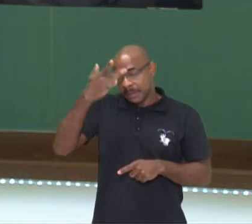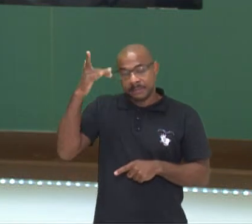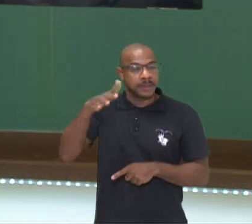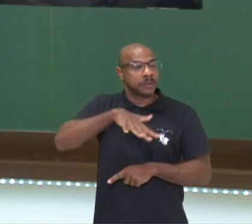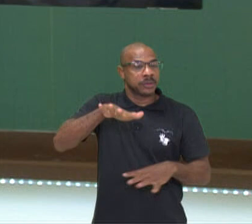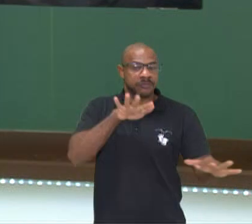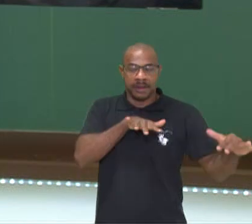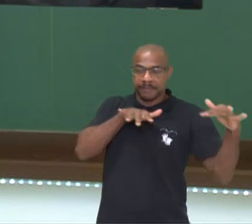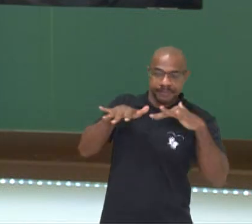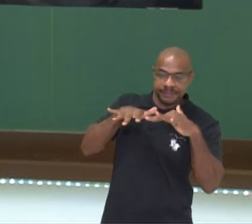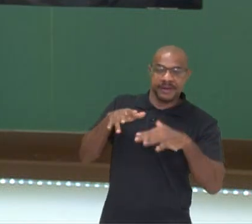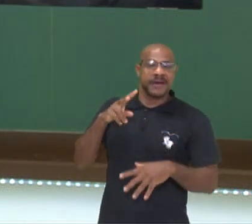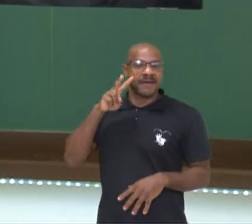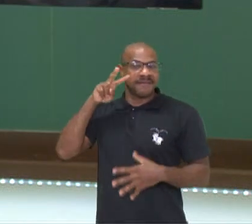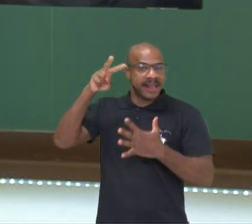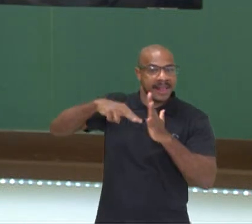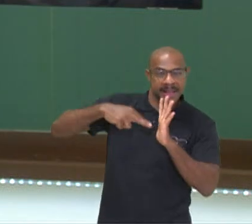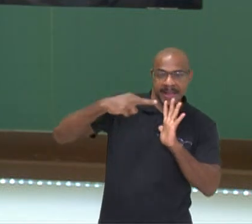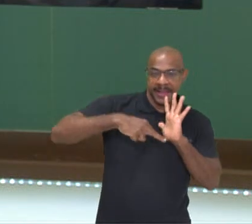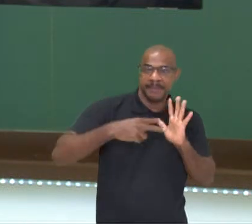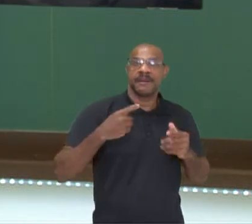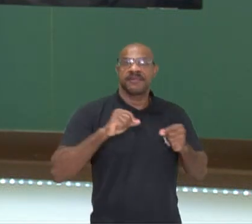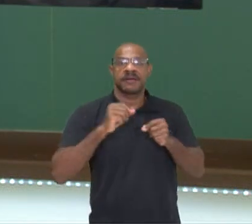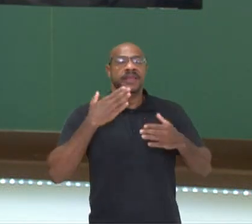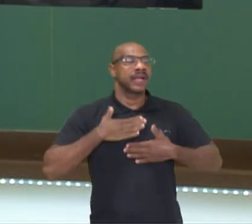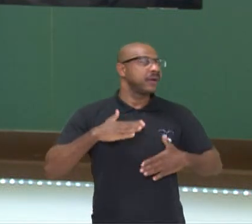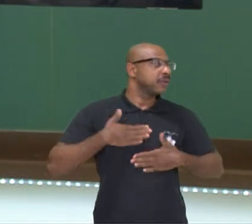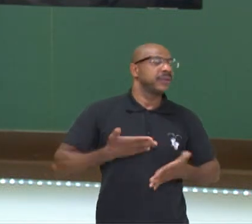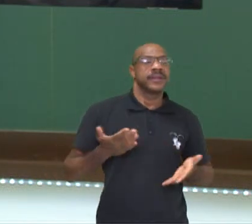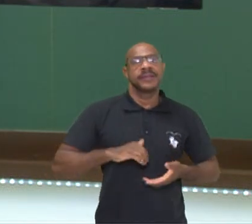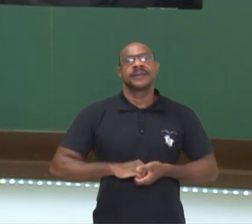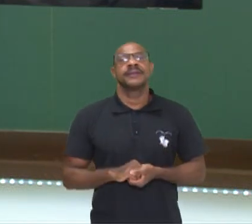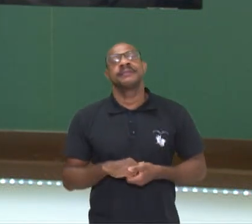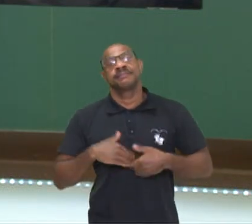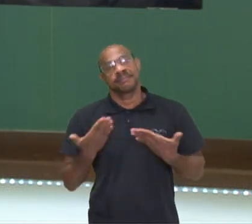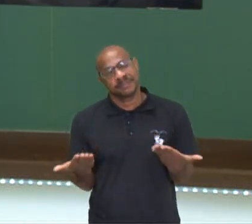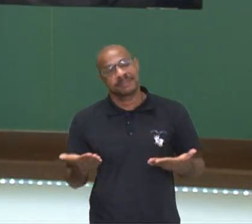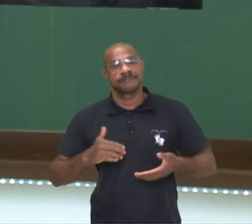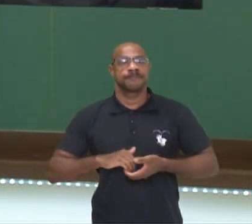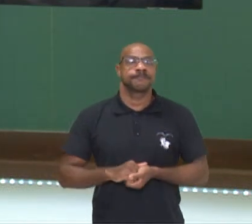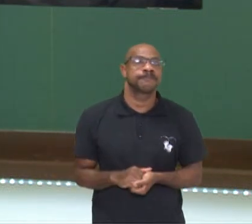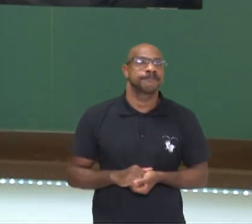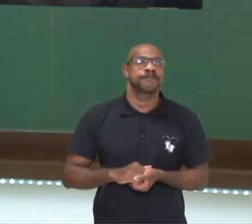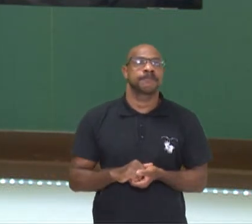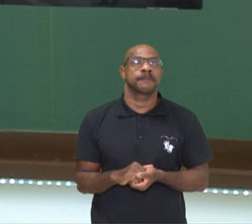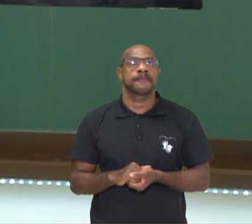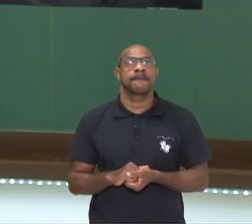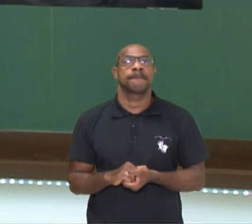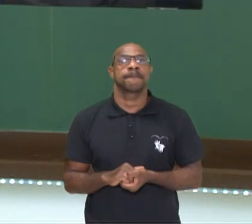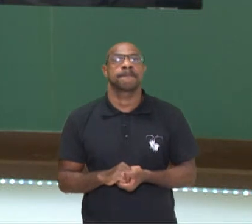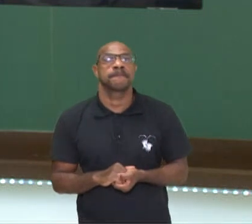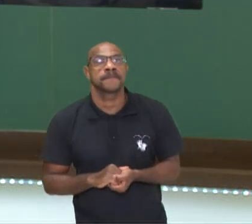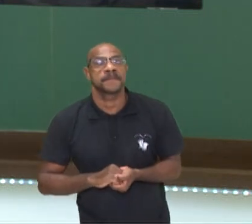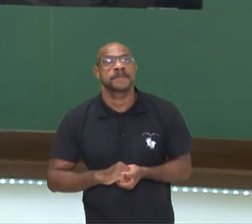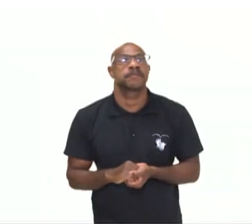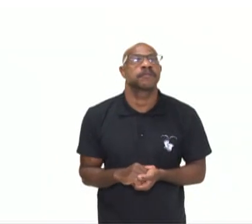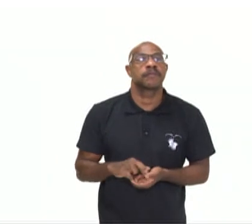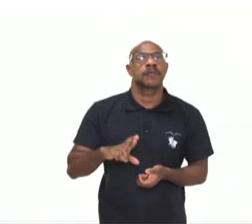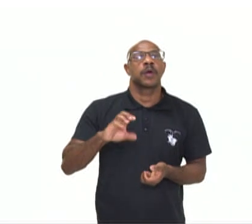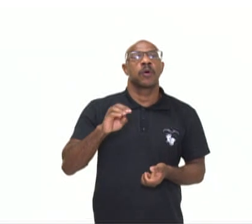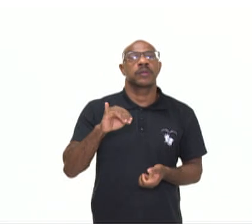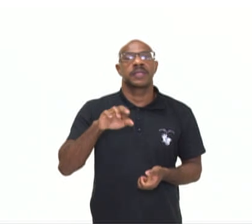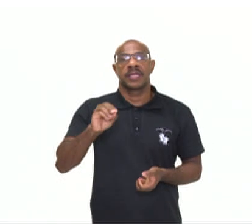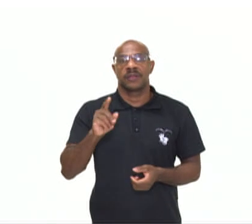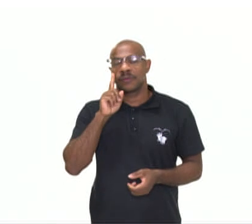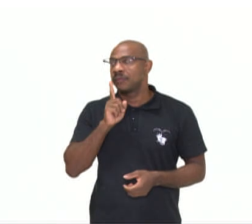ler sabe vai estar mais tranquilo a leitura mulher tranquila a leitura o seu após o tema